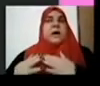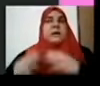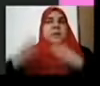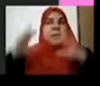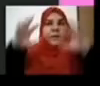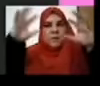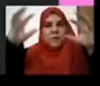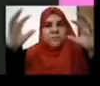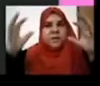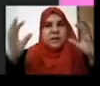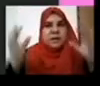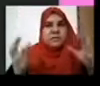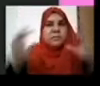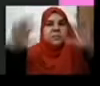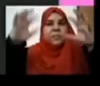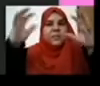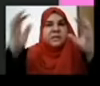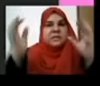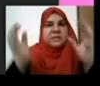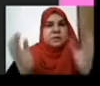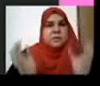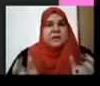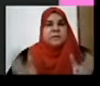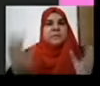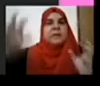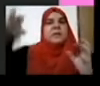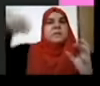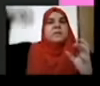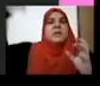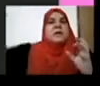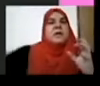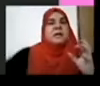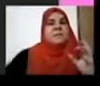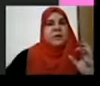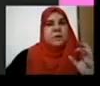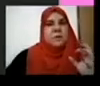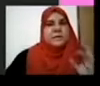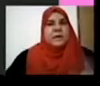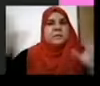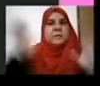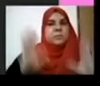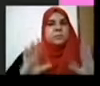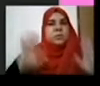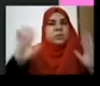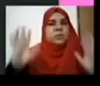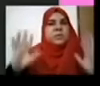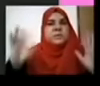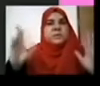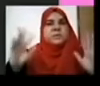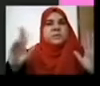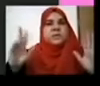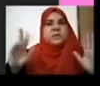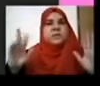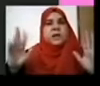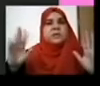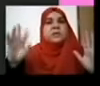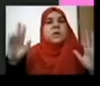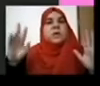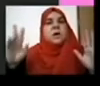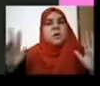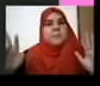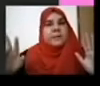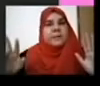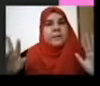segundo. Aquilo lá tem uma diferença, uma subtração lá entre parênteses elevado ao quadrado. São dois